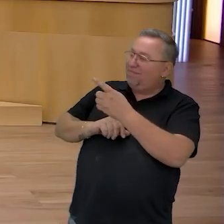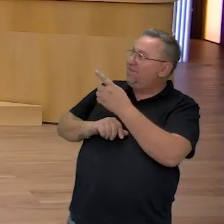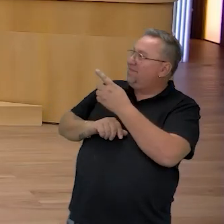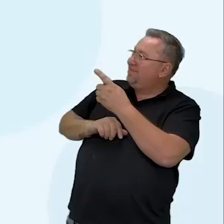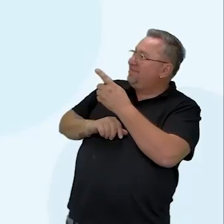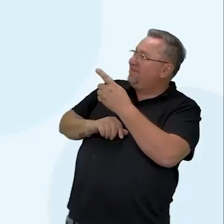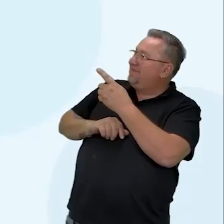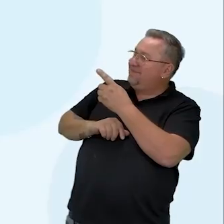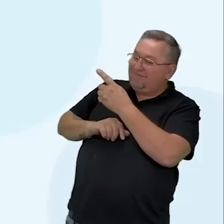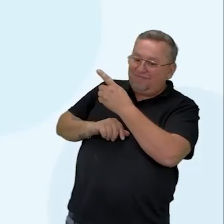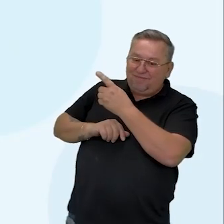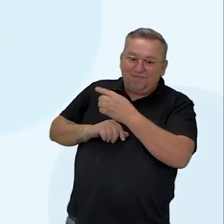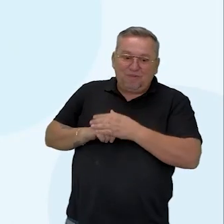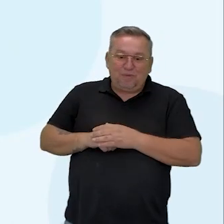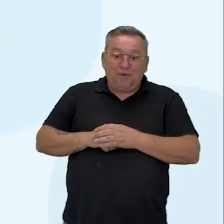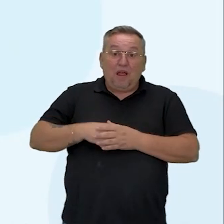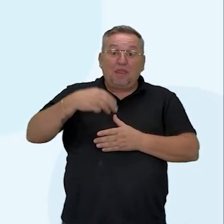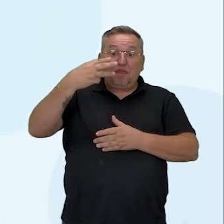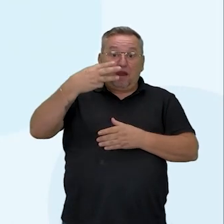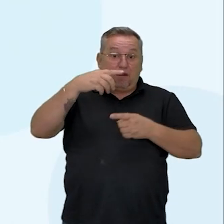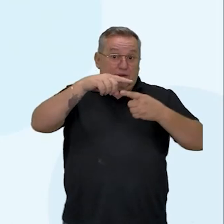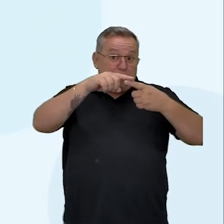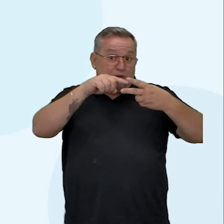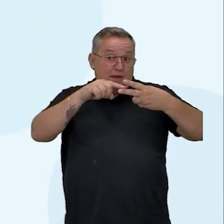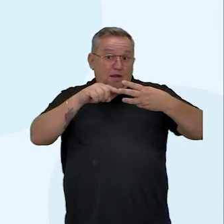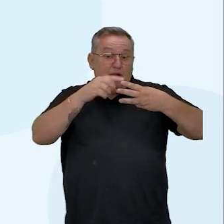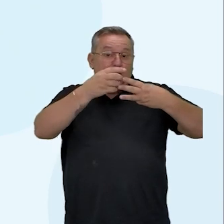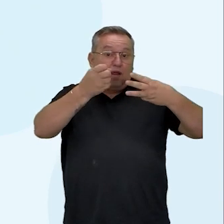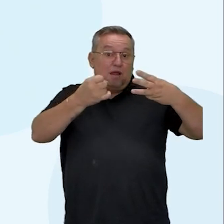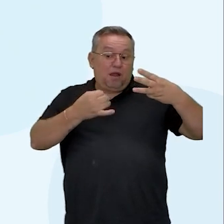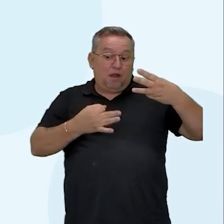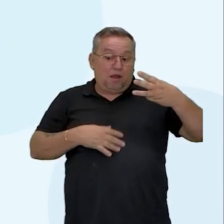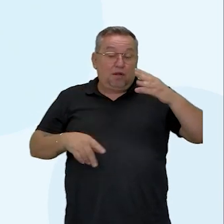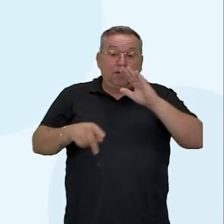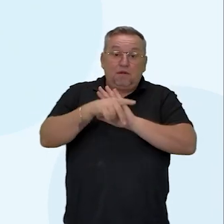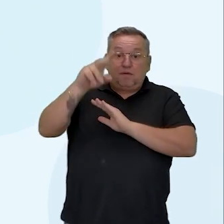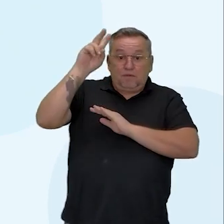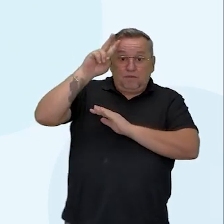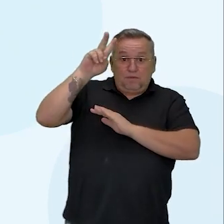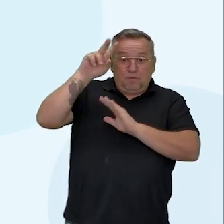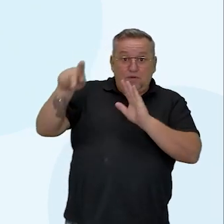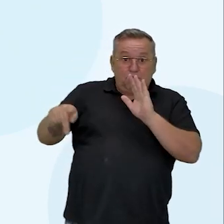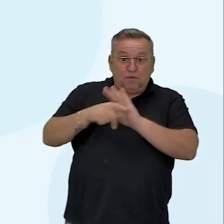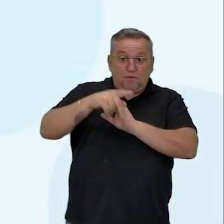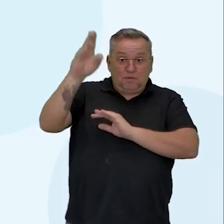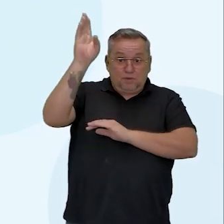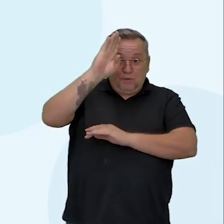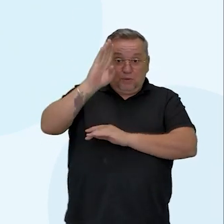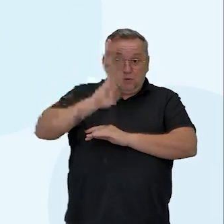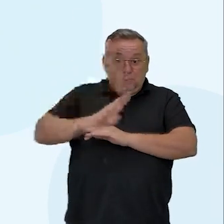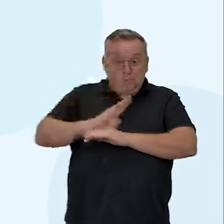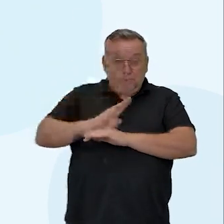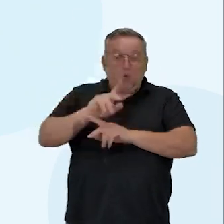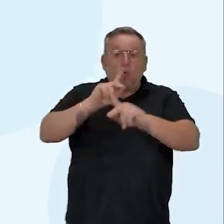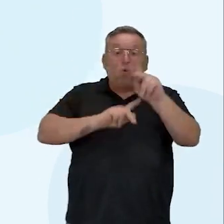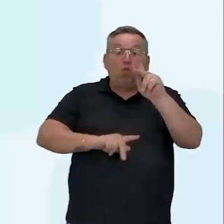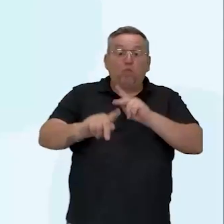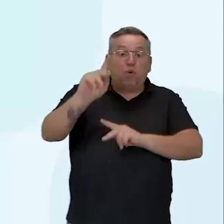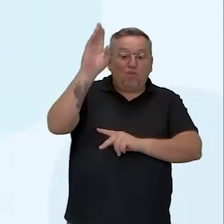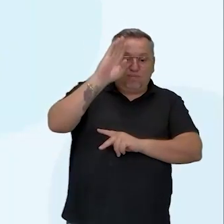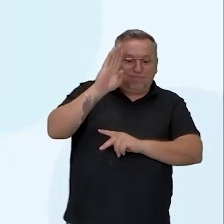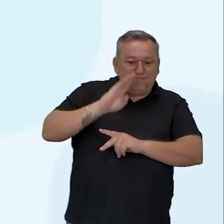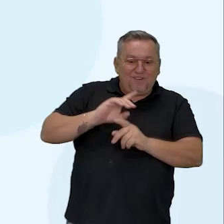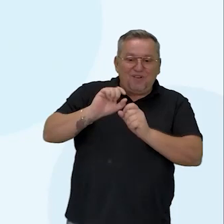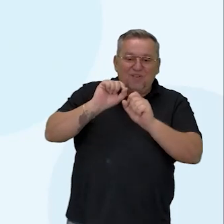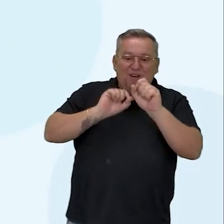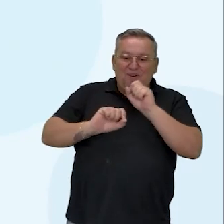ó. 3 características que historicamente são marcas do Brasil, do povo brasileiro, que